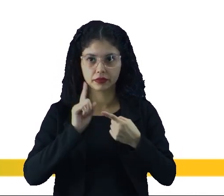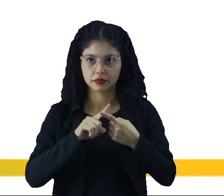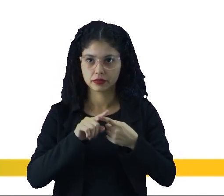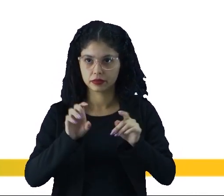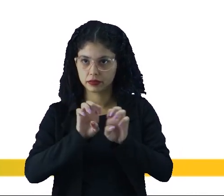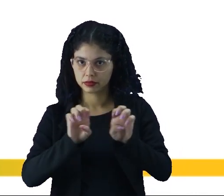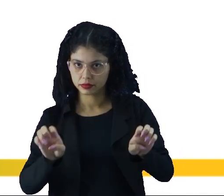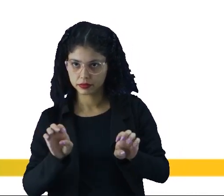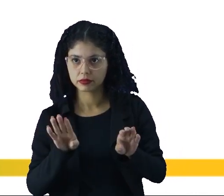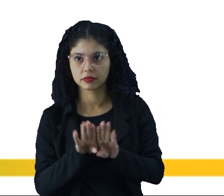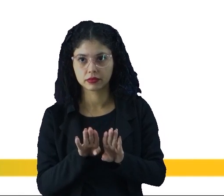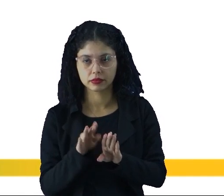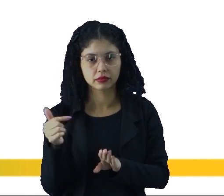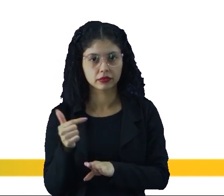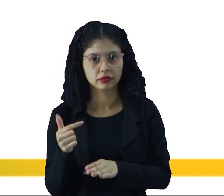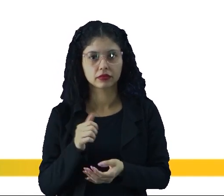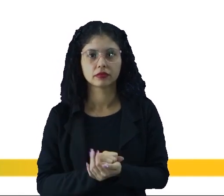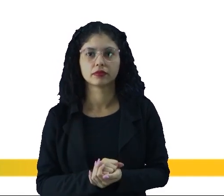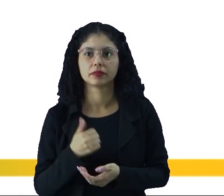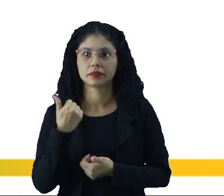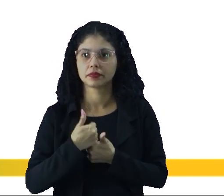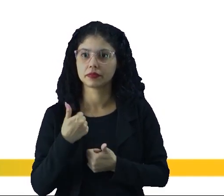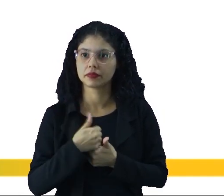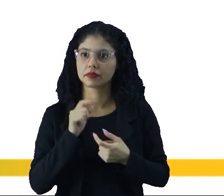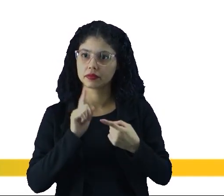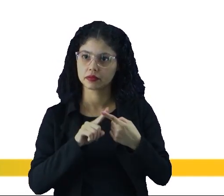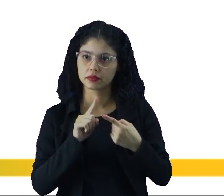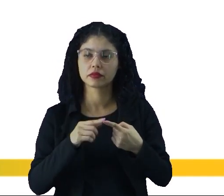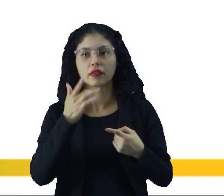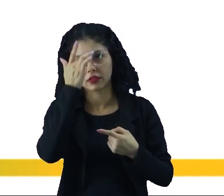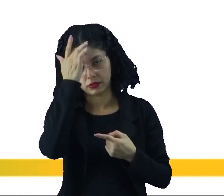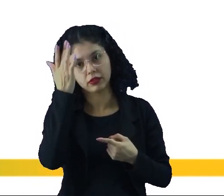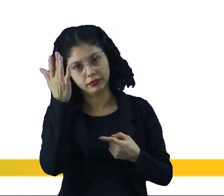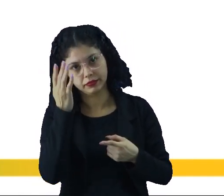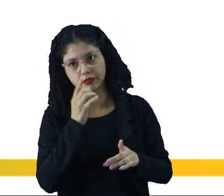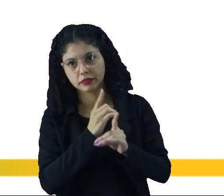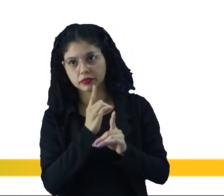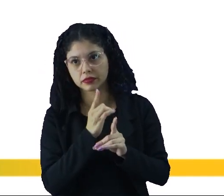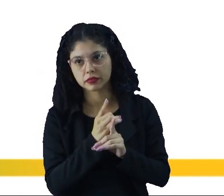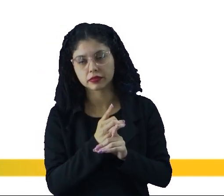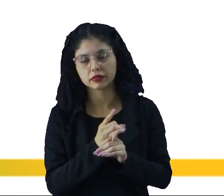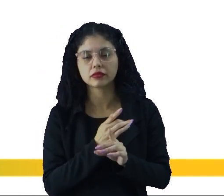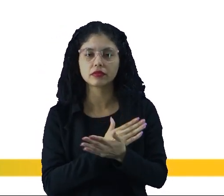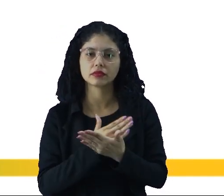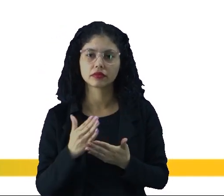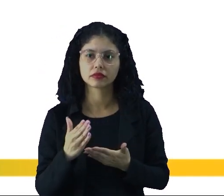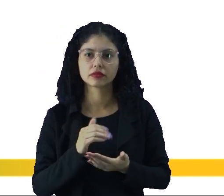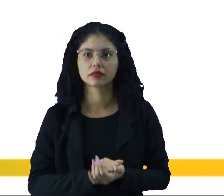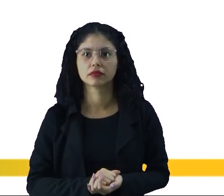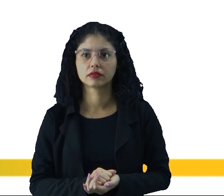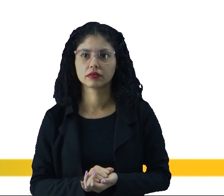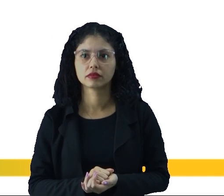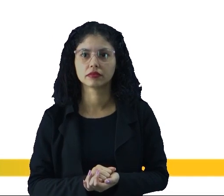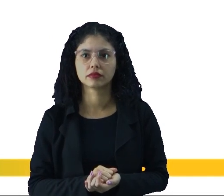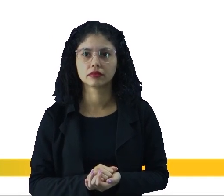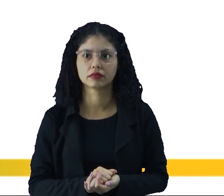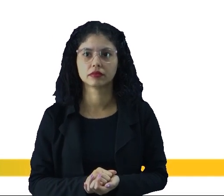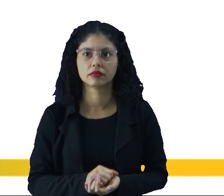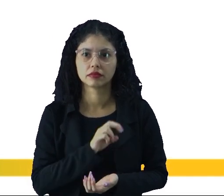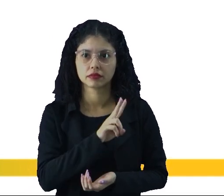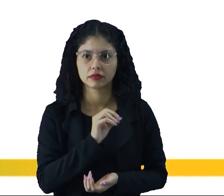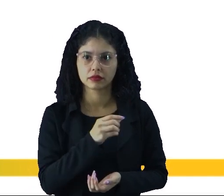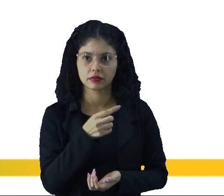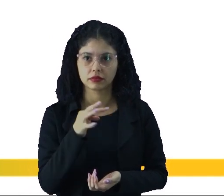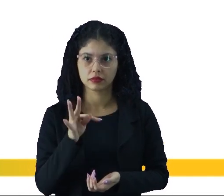primeira equação como na segunda. Mas vamos substituir na primeira, que é mais fácil para acharmos a velocidade inicial. Então vai ficar